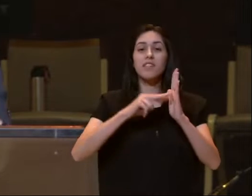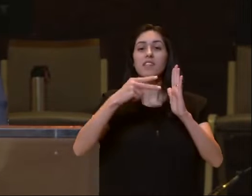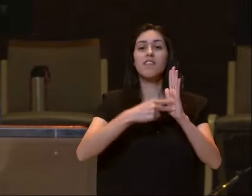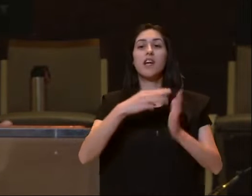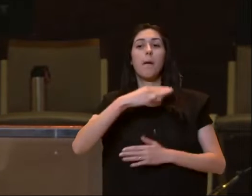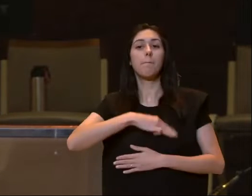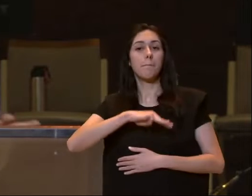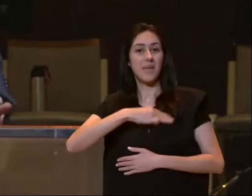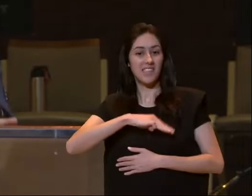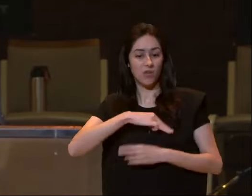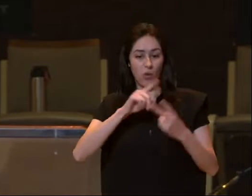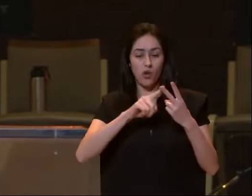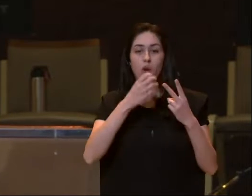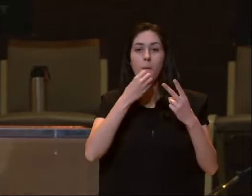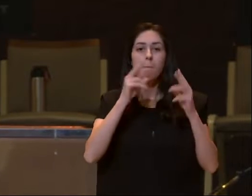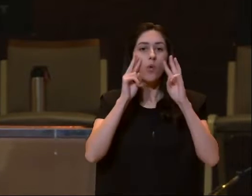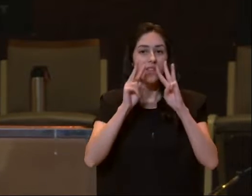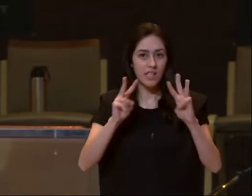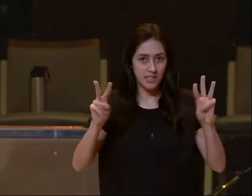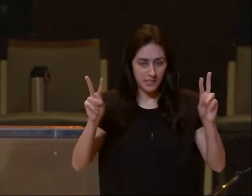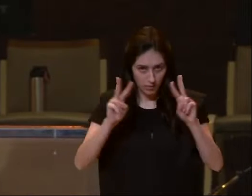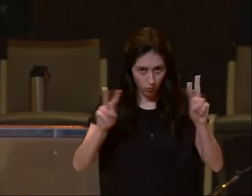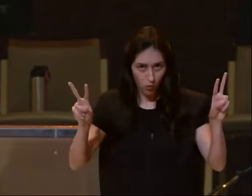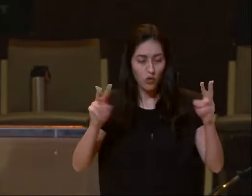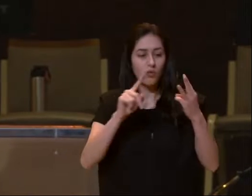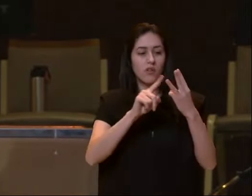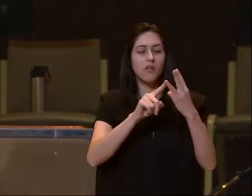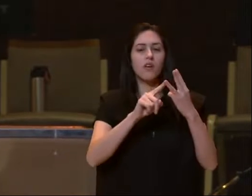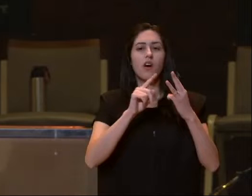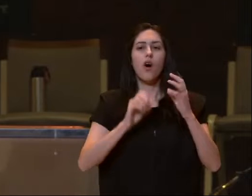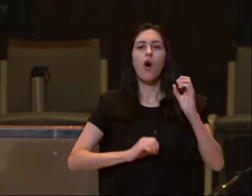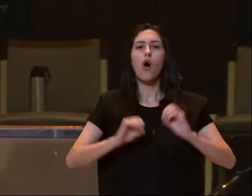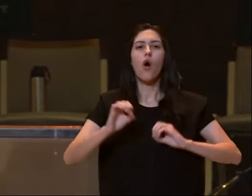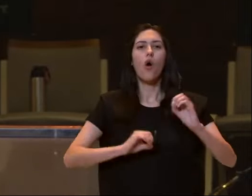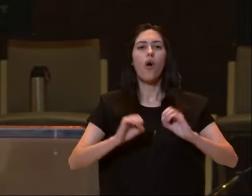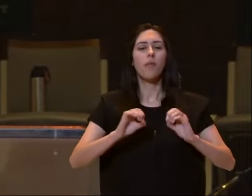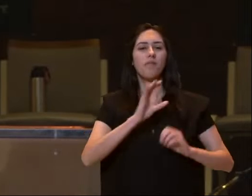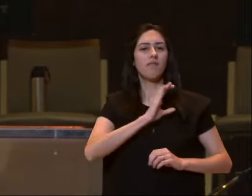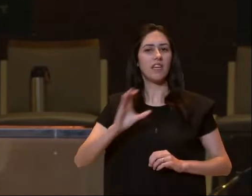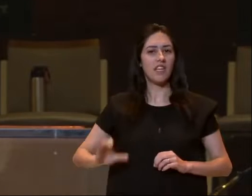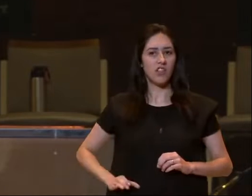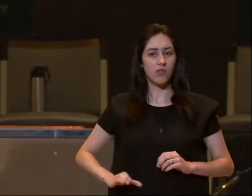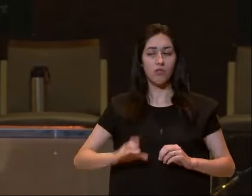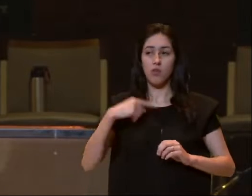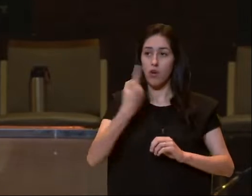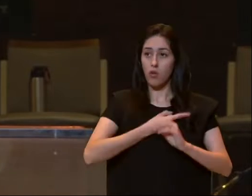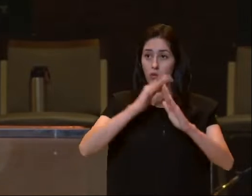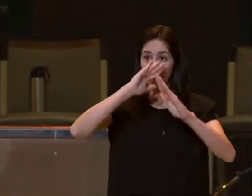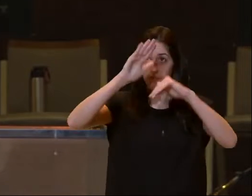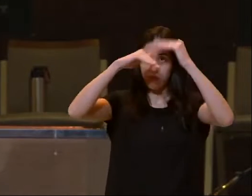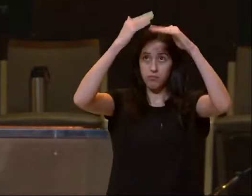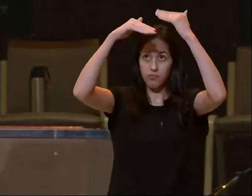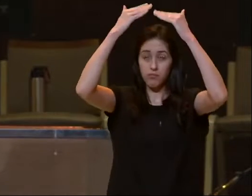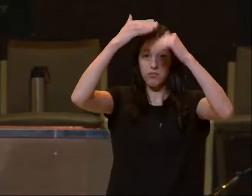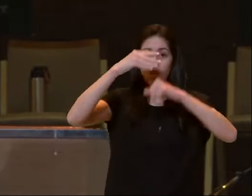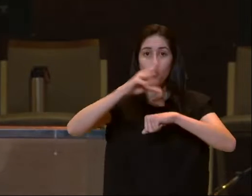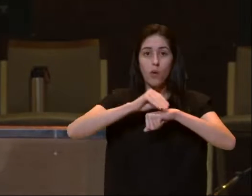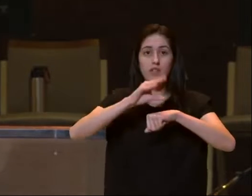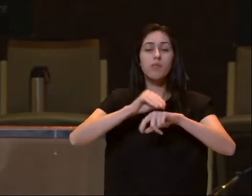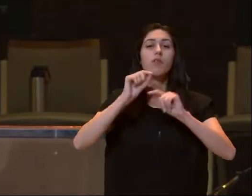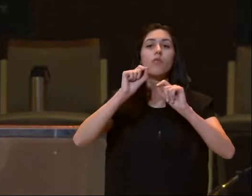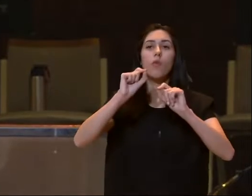misericórdia, bom testemunho e as obras de Cristo. E crescer no conhecimento de Deus. O Espírito